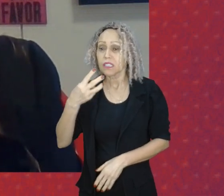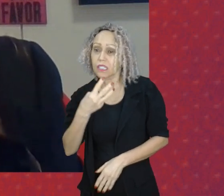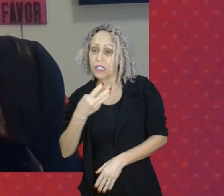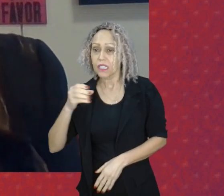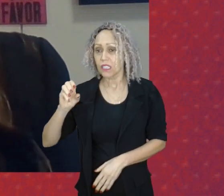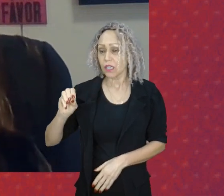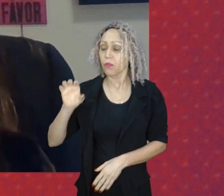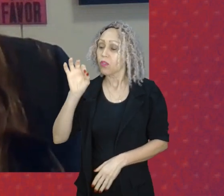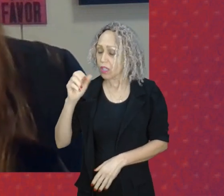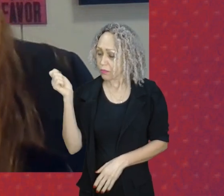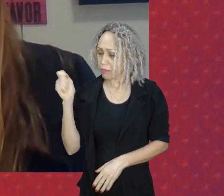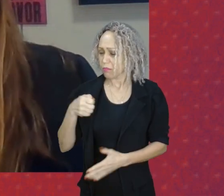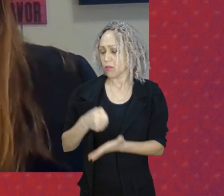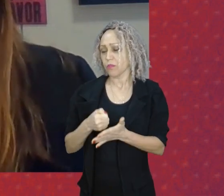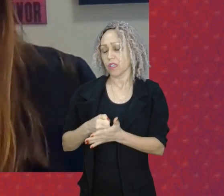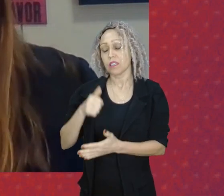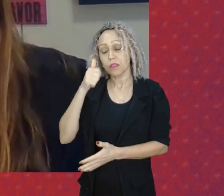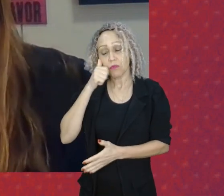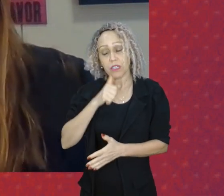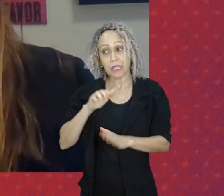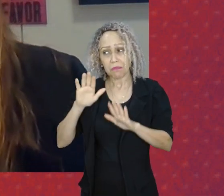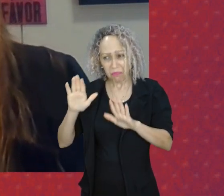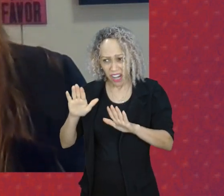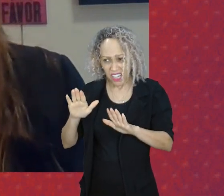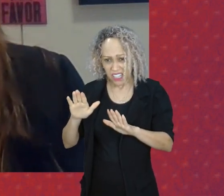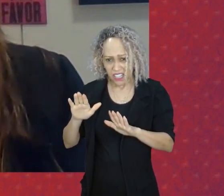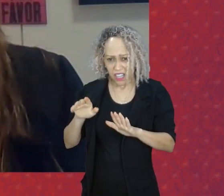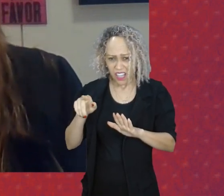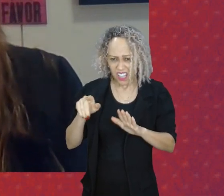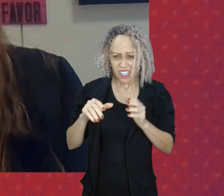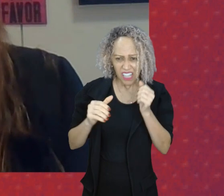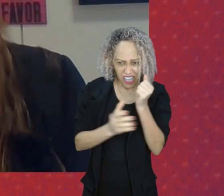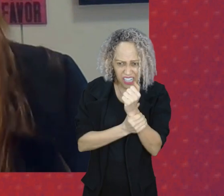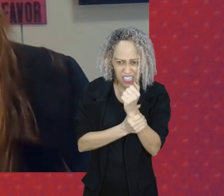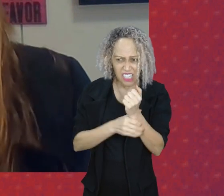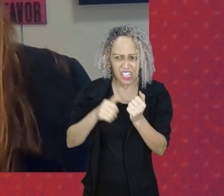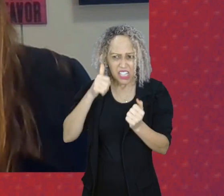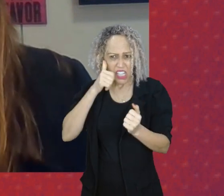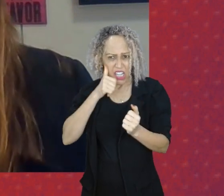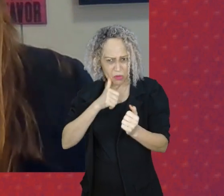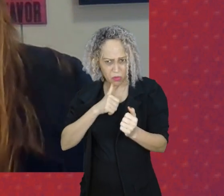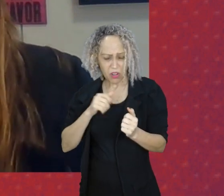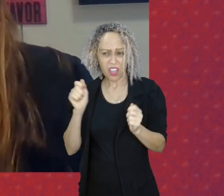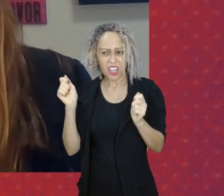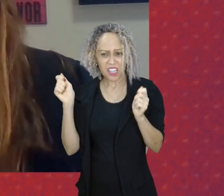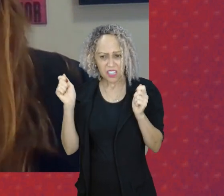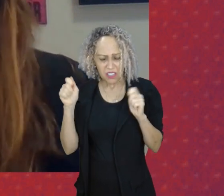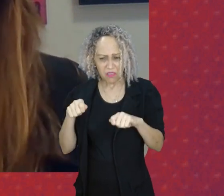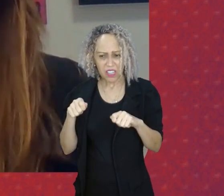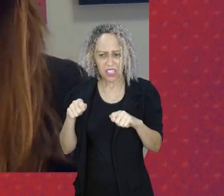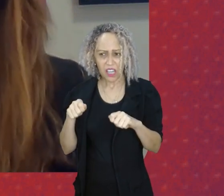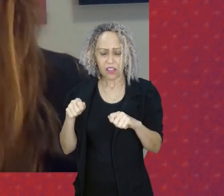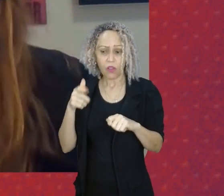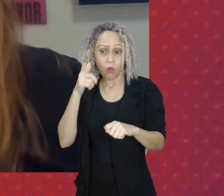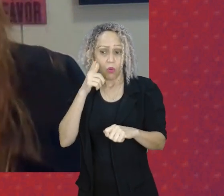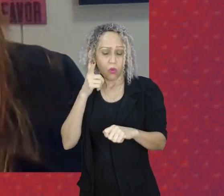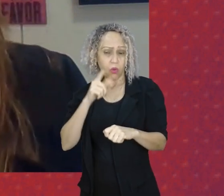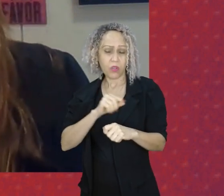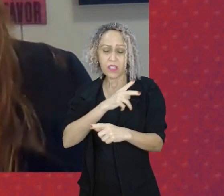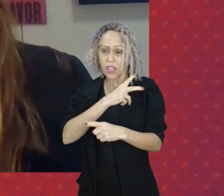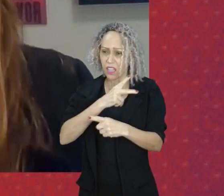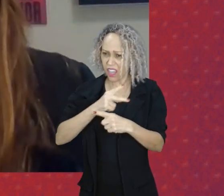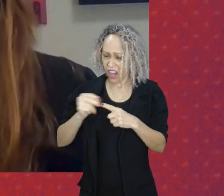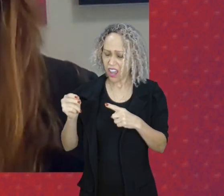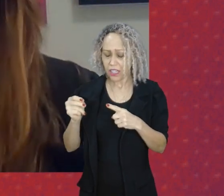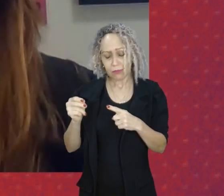ser de mulheres. Isso, porém, não garante que essas mulheres vão necessariamente conseguir ser